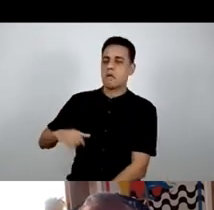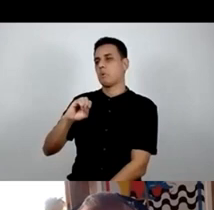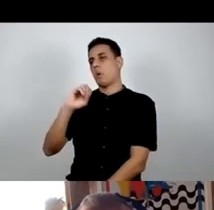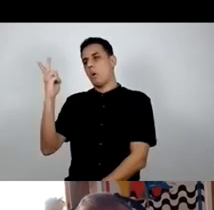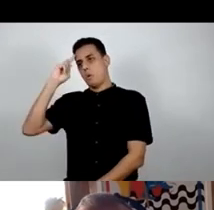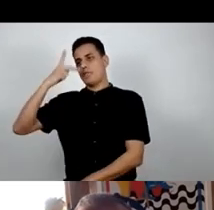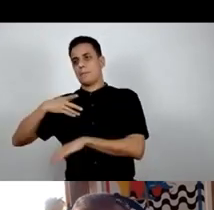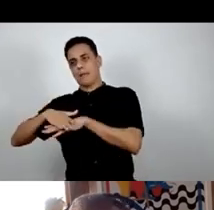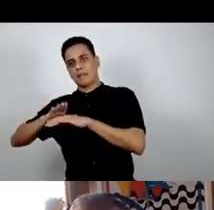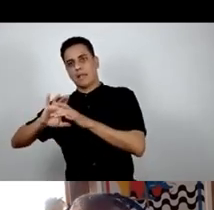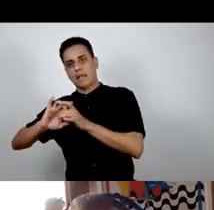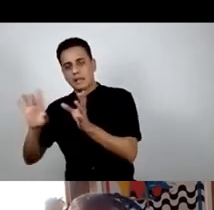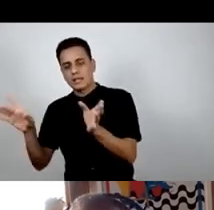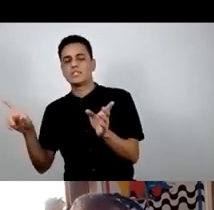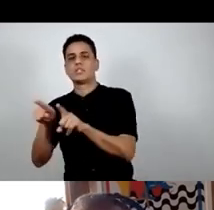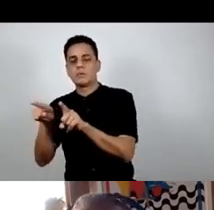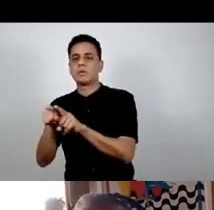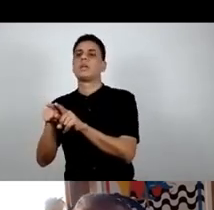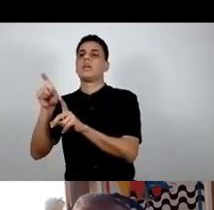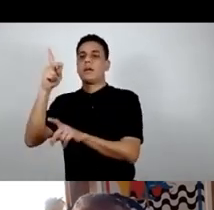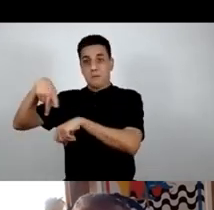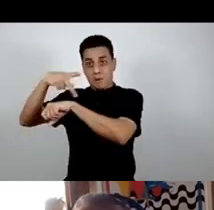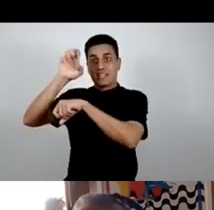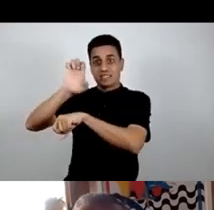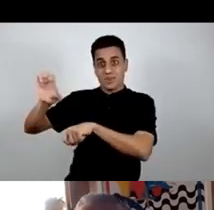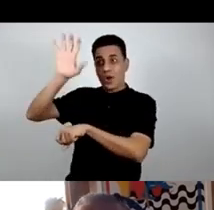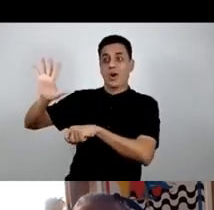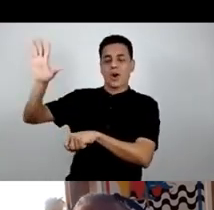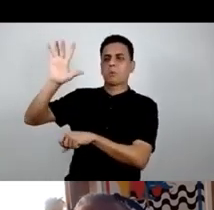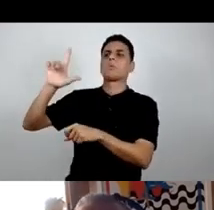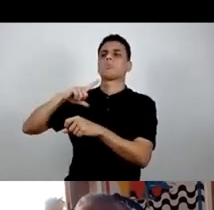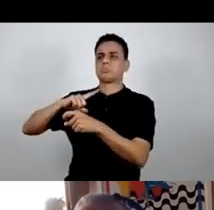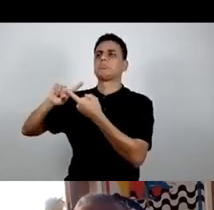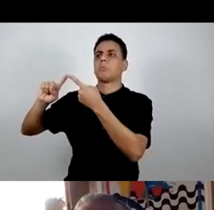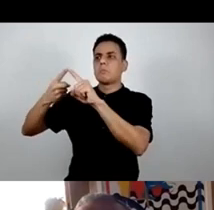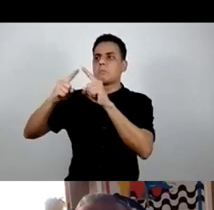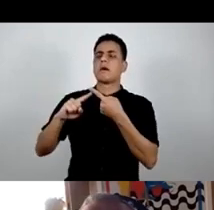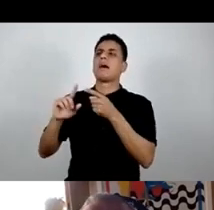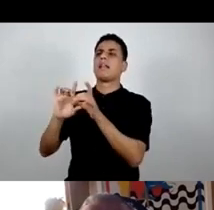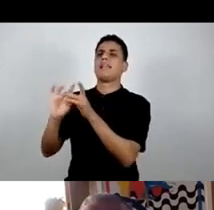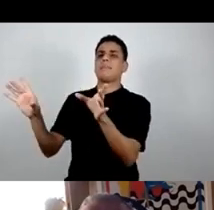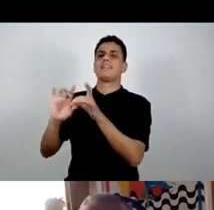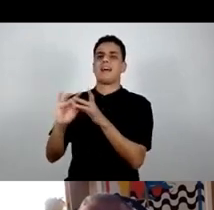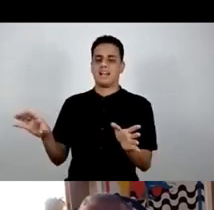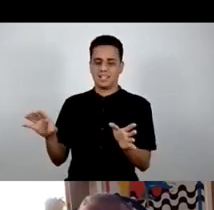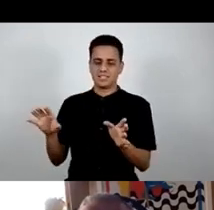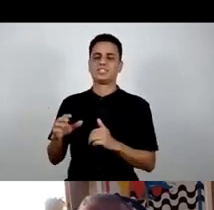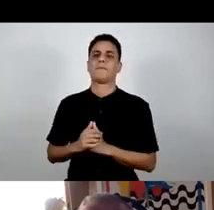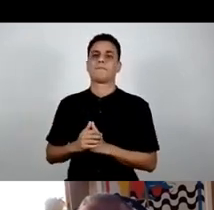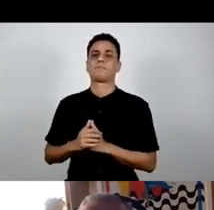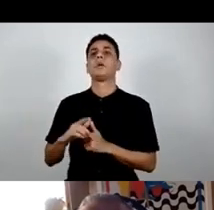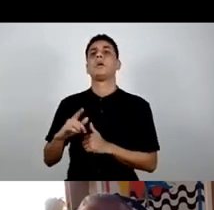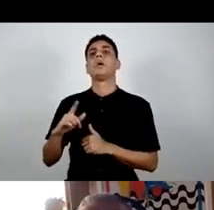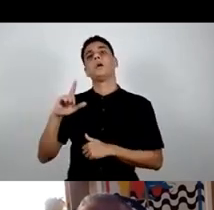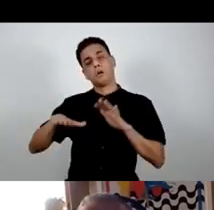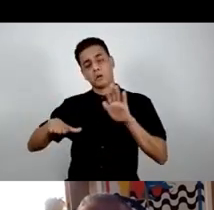independentes dos países europeus, mantém uma absoluta liberdade, com algum financiamento